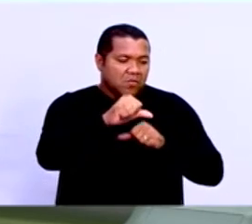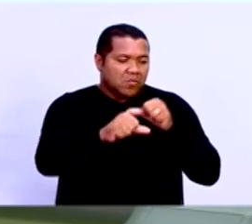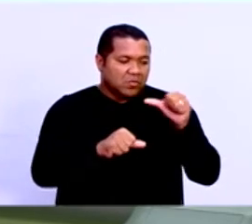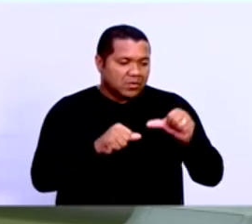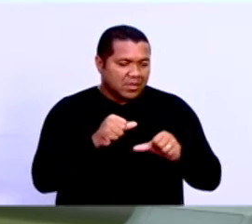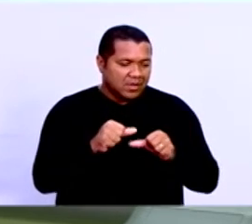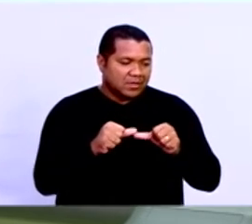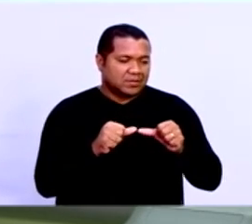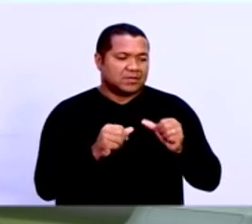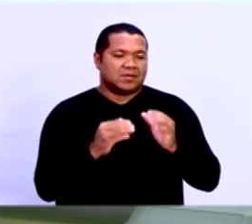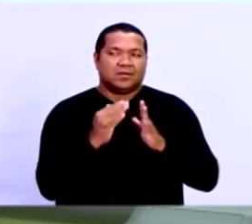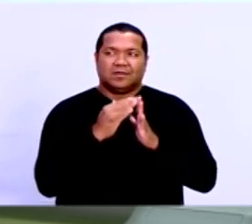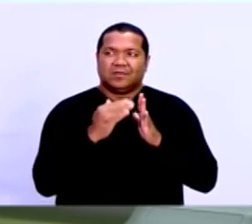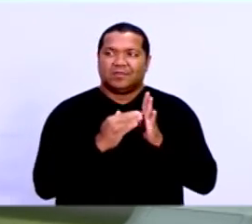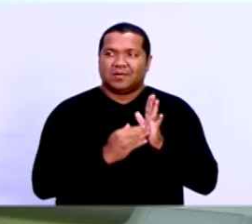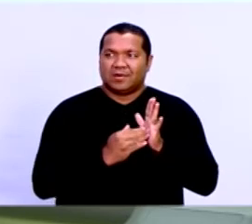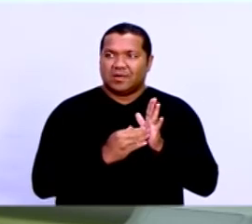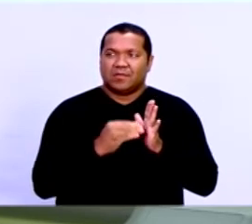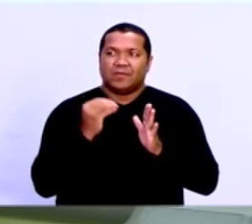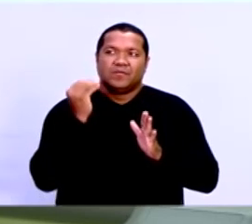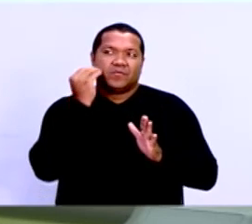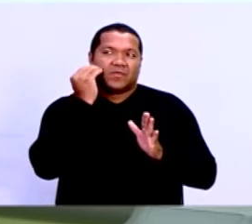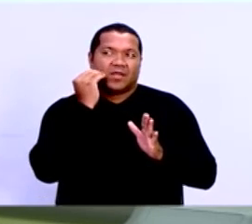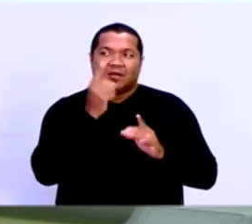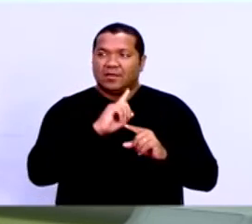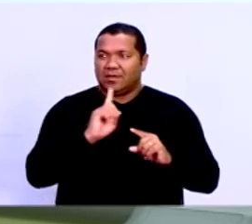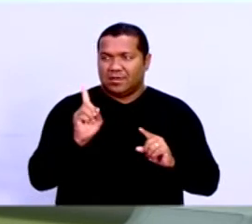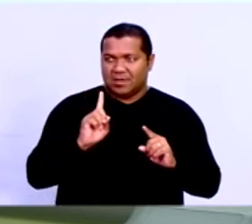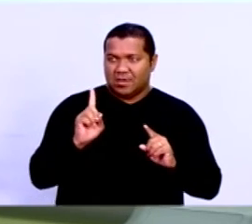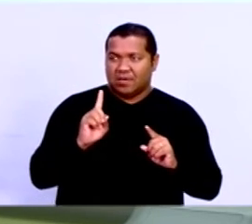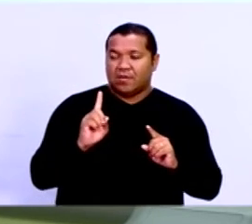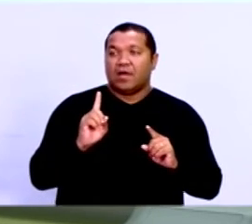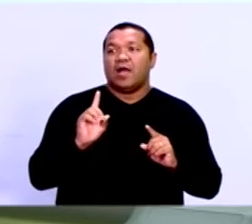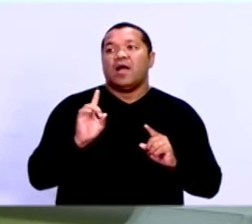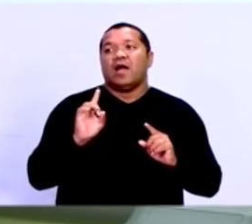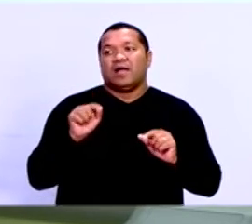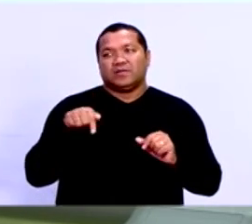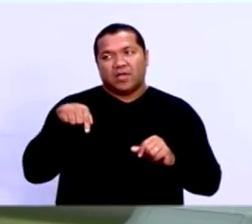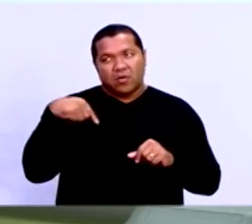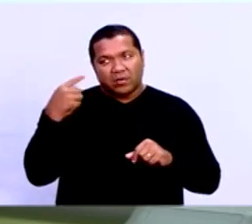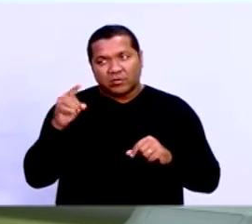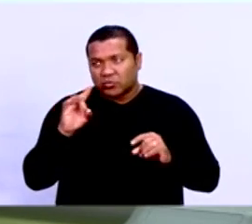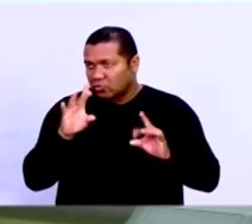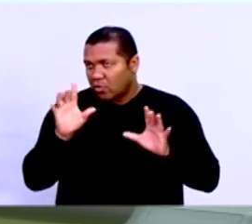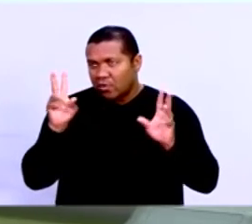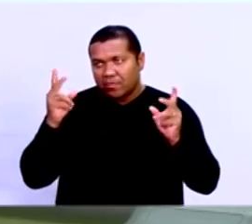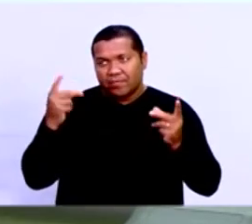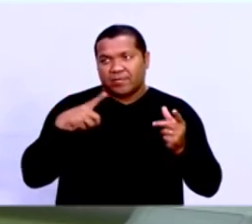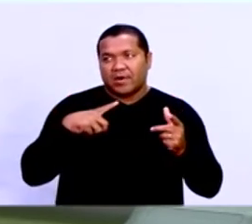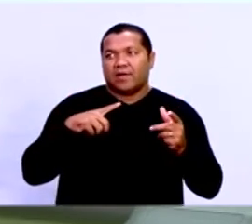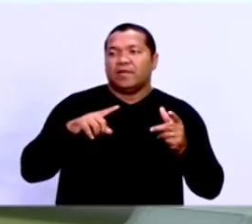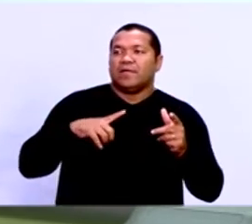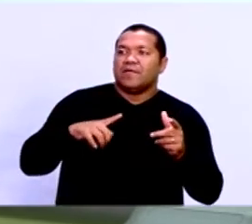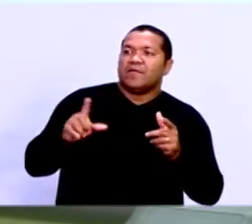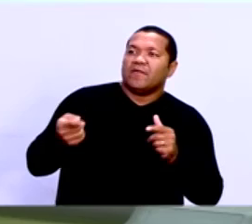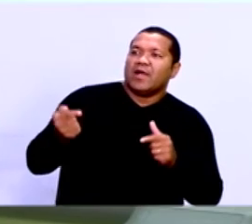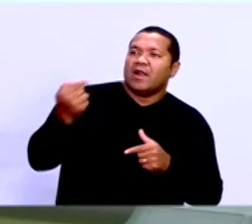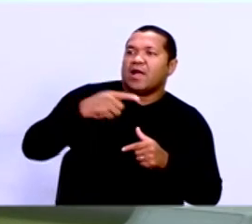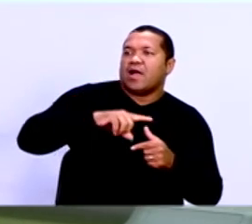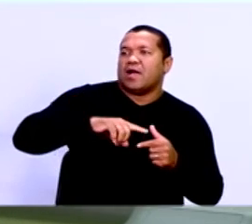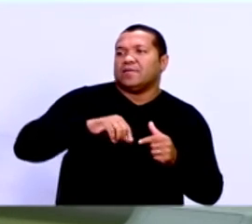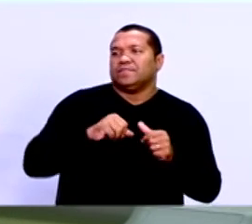mexer mais com teste aí já é uma outra parte só para manutenção normal do sistema atualiza santo